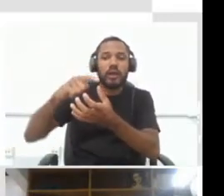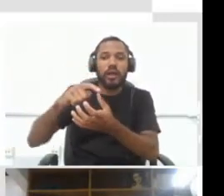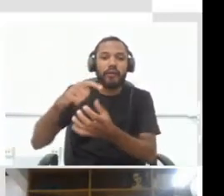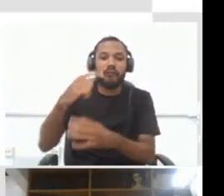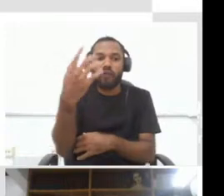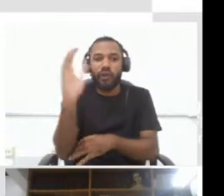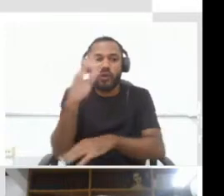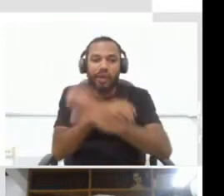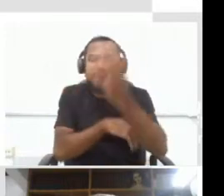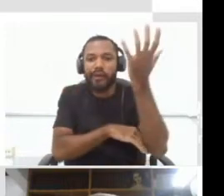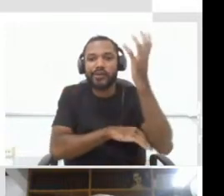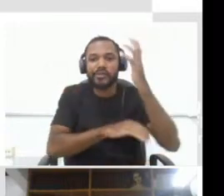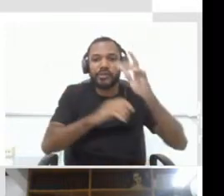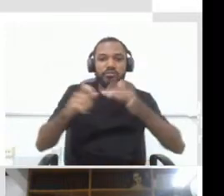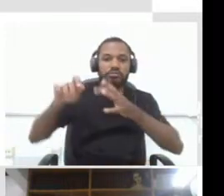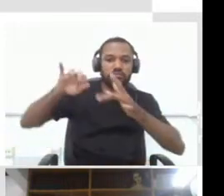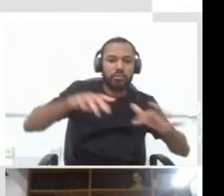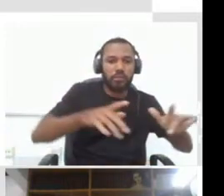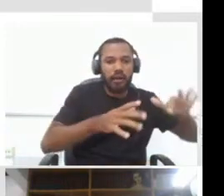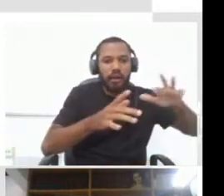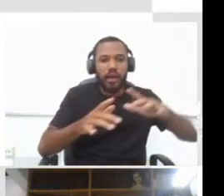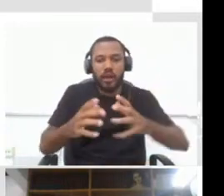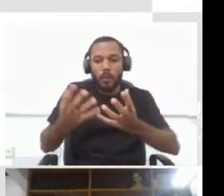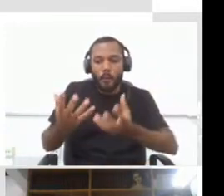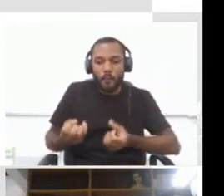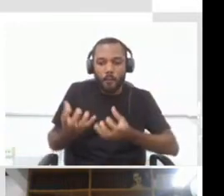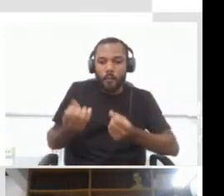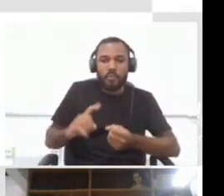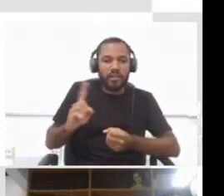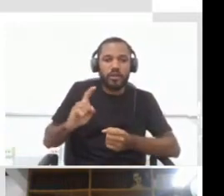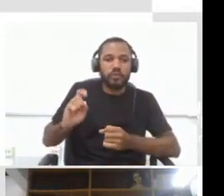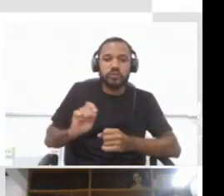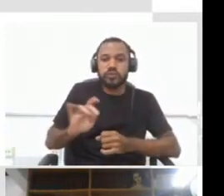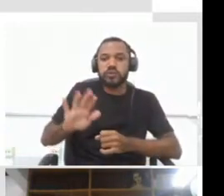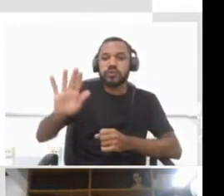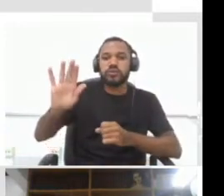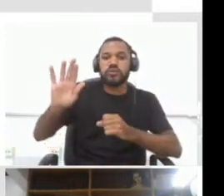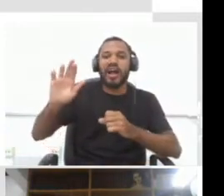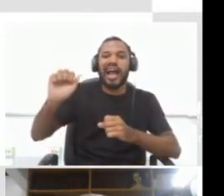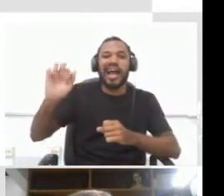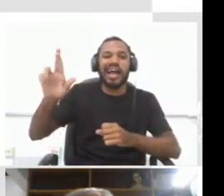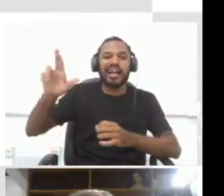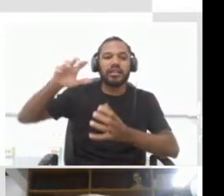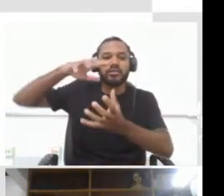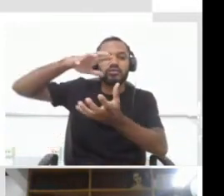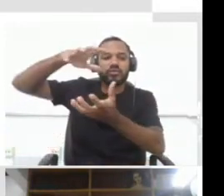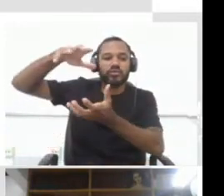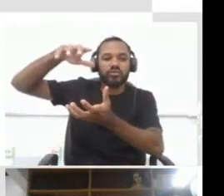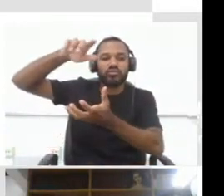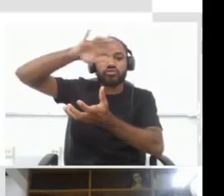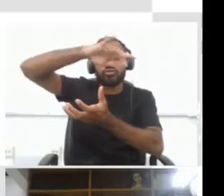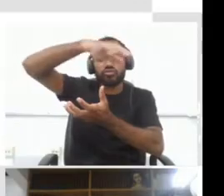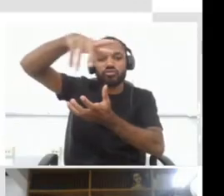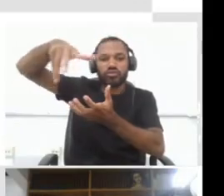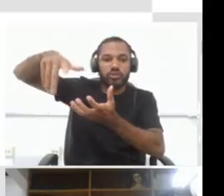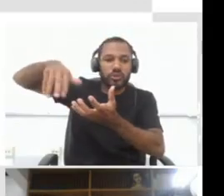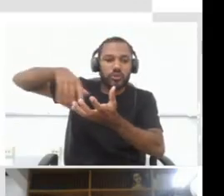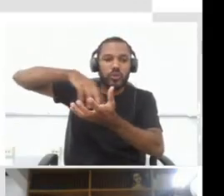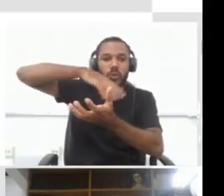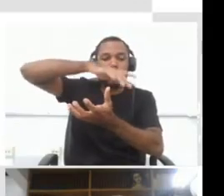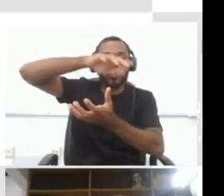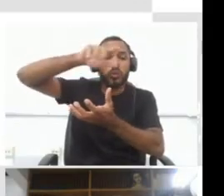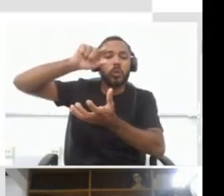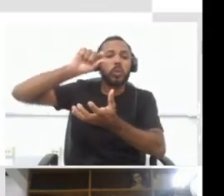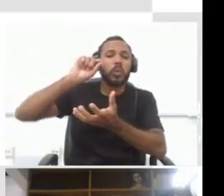por diante, é o que ficou na atmosfera. Então, as emissões líquidas acumuladas, portanto, essas emissões que ficaram na atmosfera,